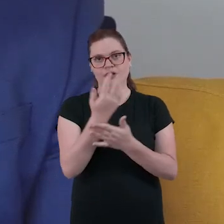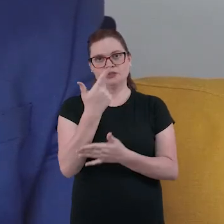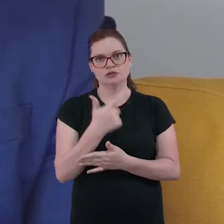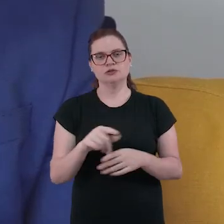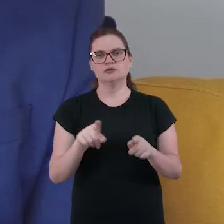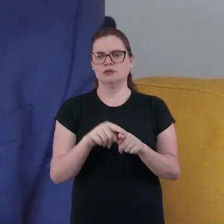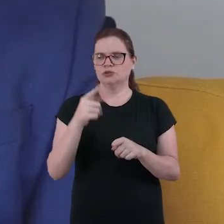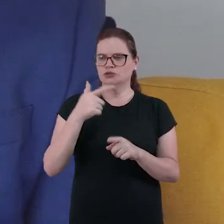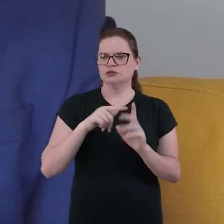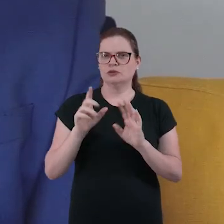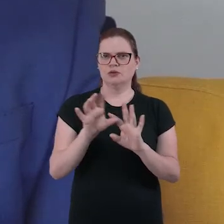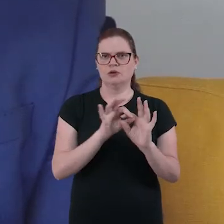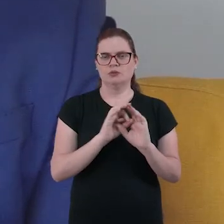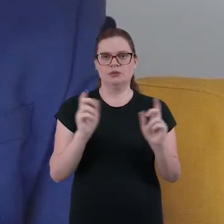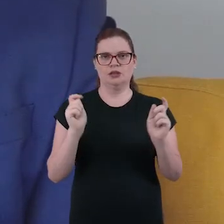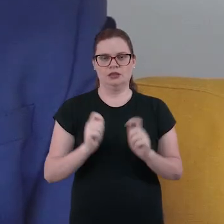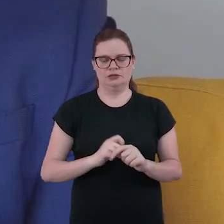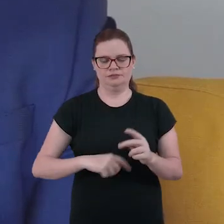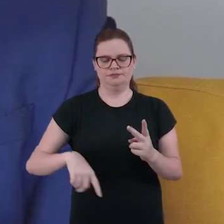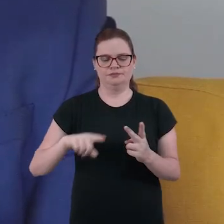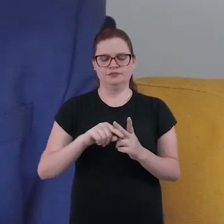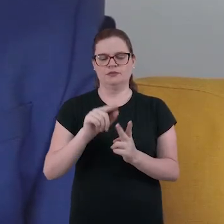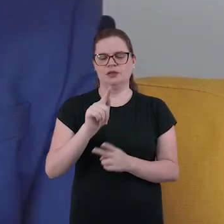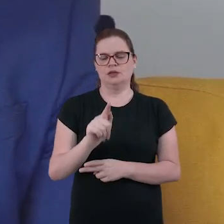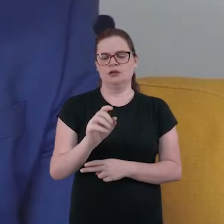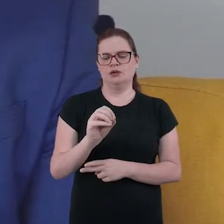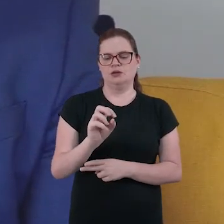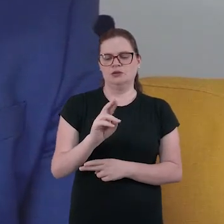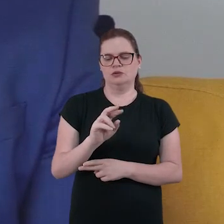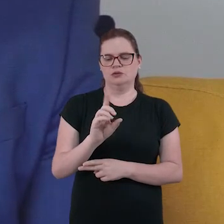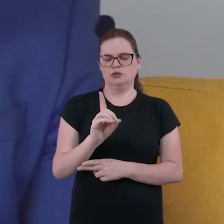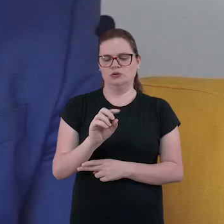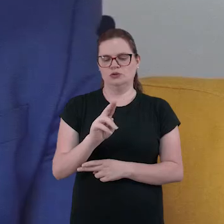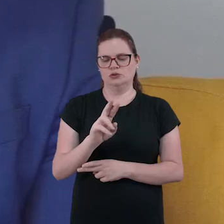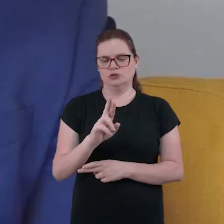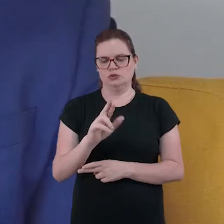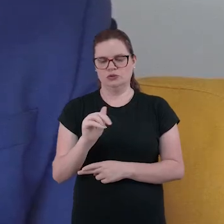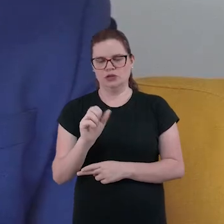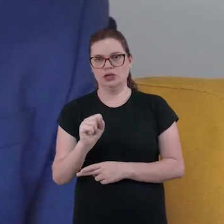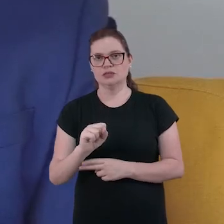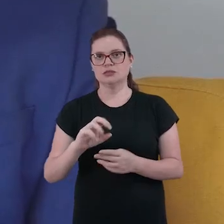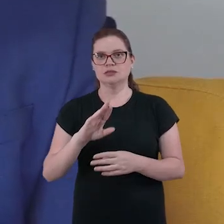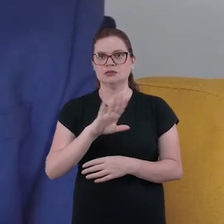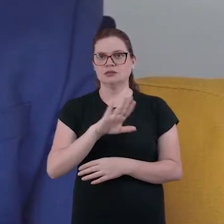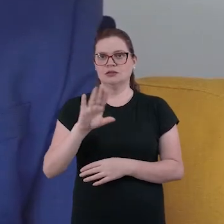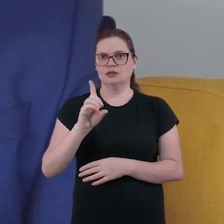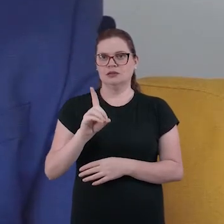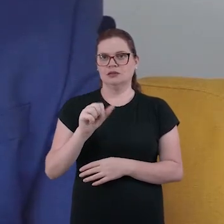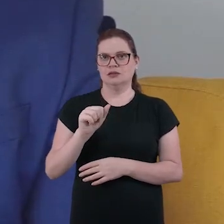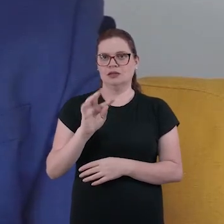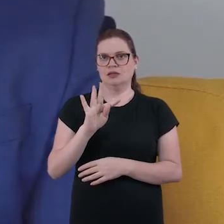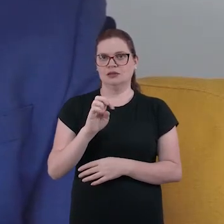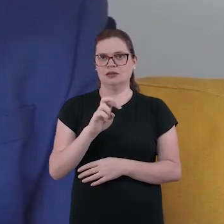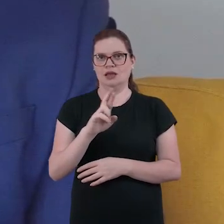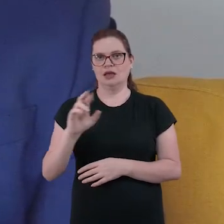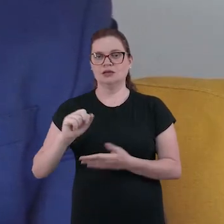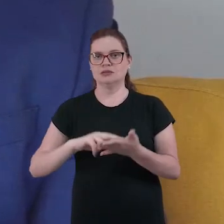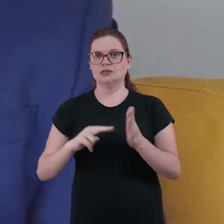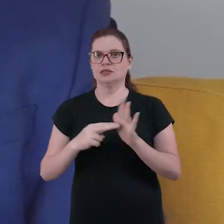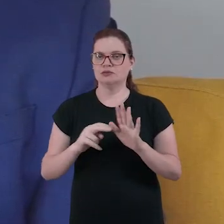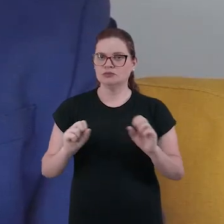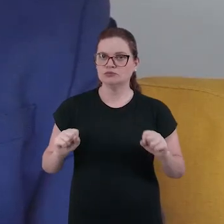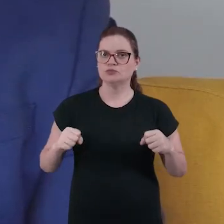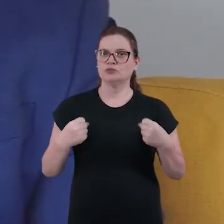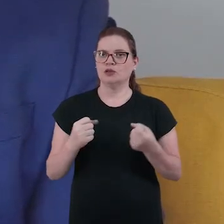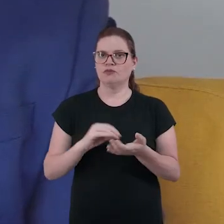que renova o nosso ser. Também sobre as gorduras da terra, uma outra promessa, é o sustento que o Senhor não vai